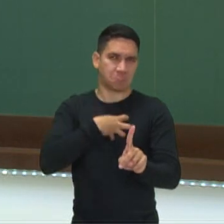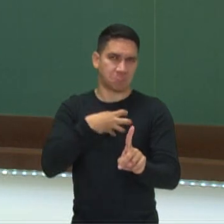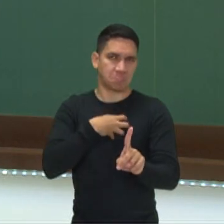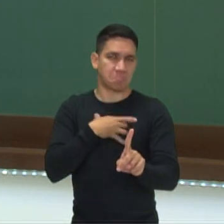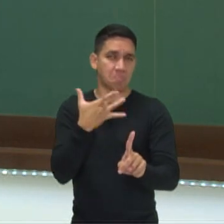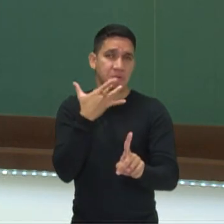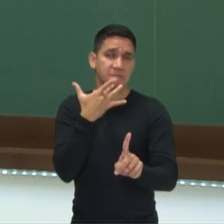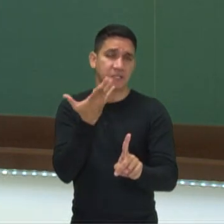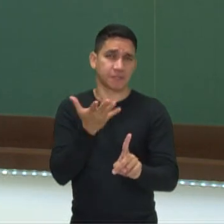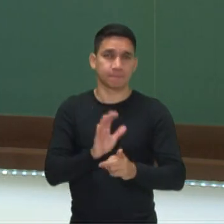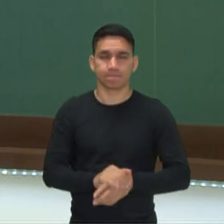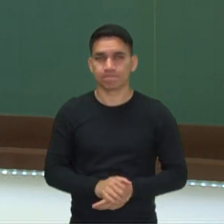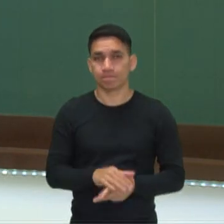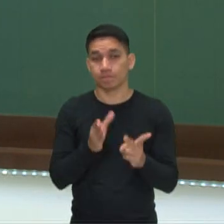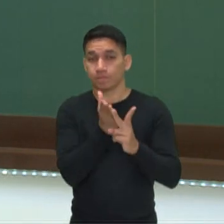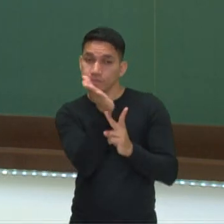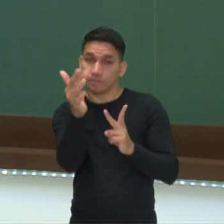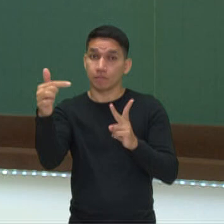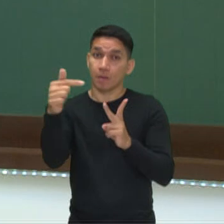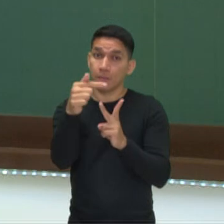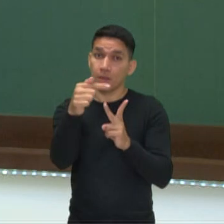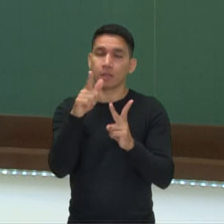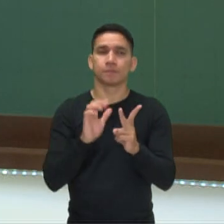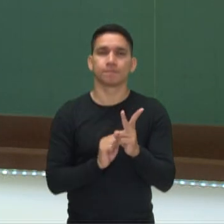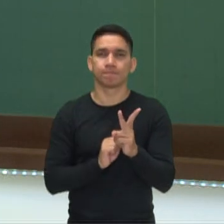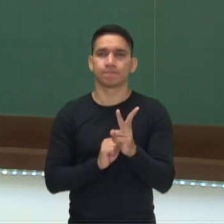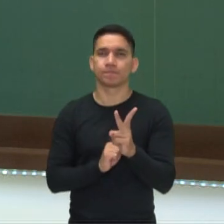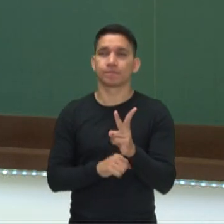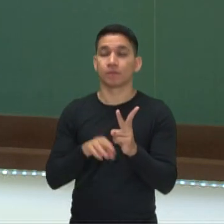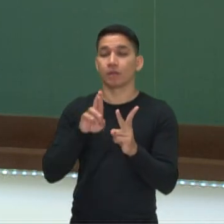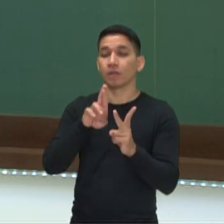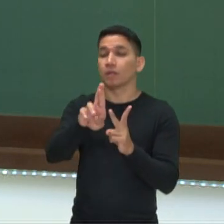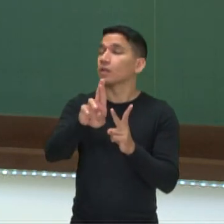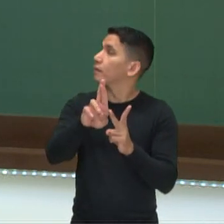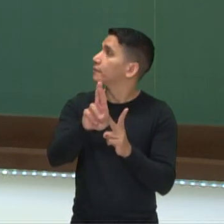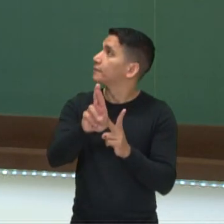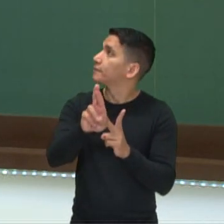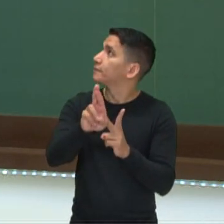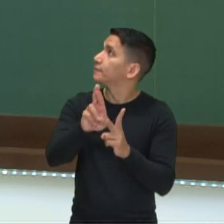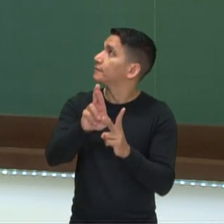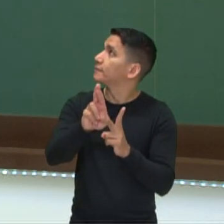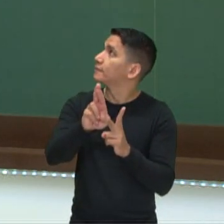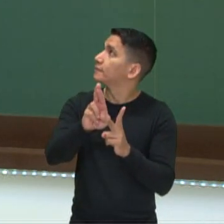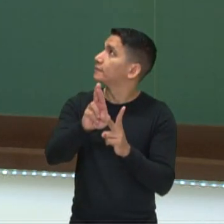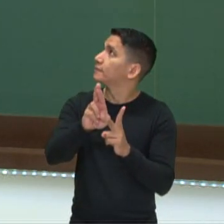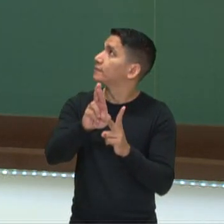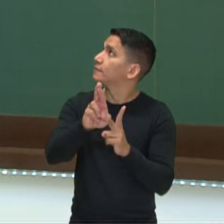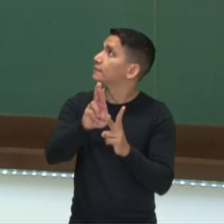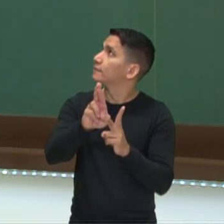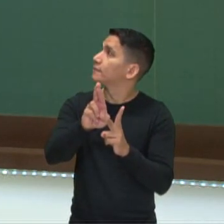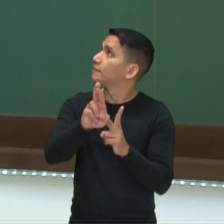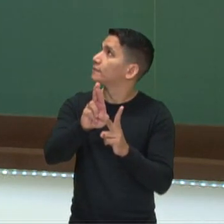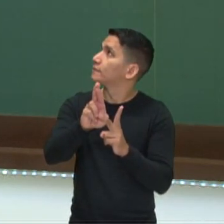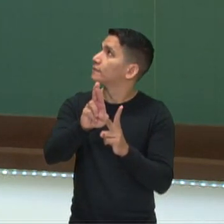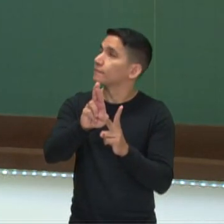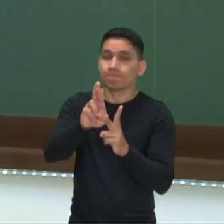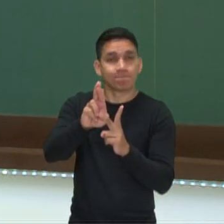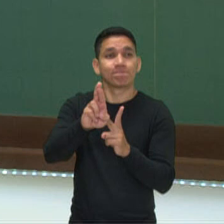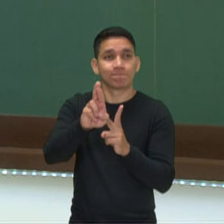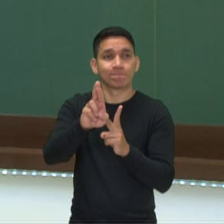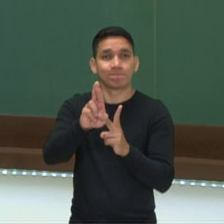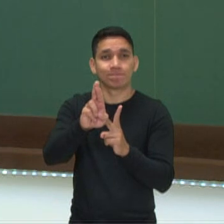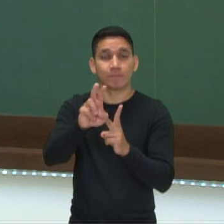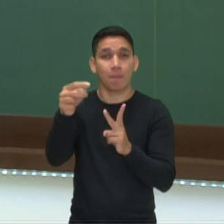usar fração ou decimal. Devo 3, devo 5, devo 8. Menos 8 sobre 4, menos 2. Então tá aqui as